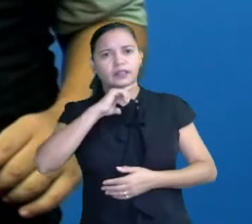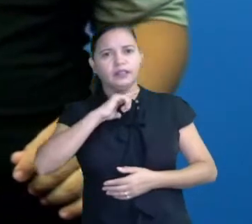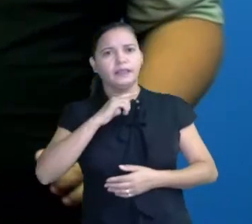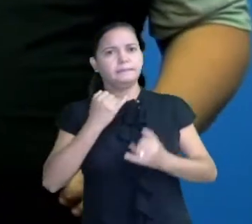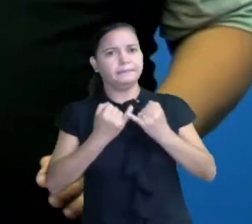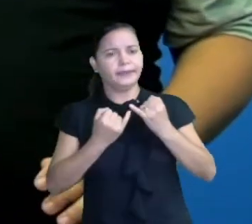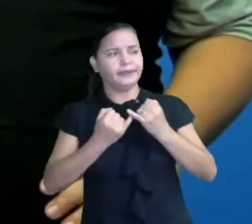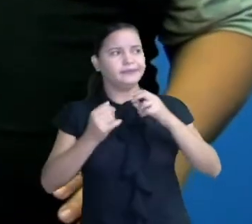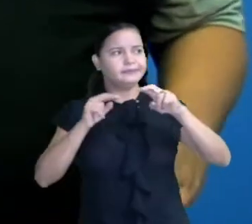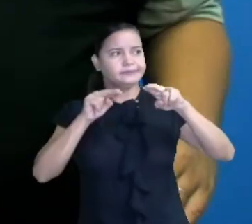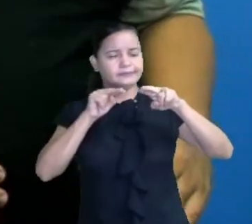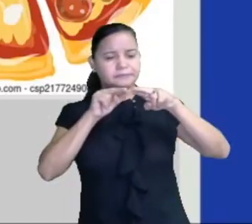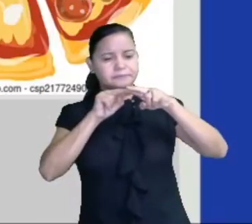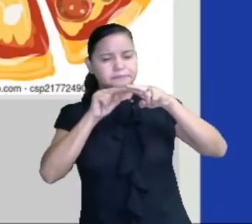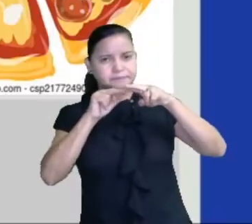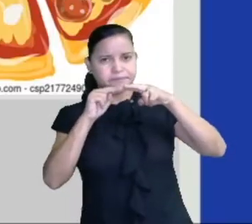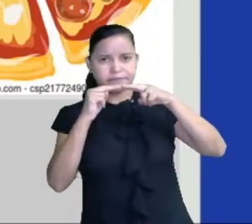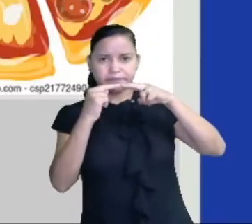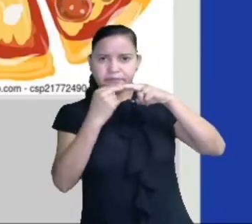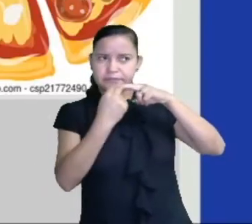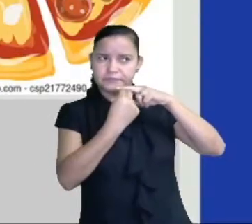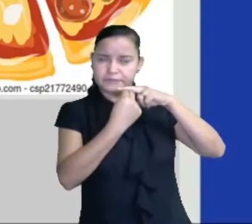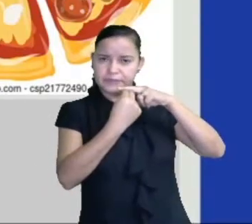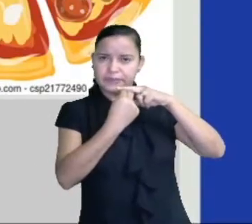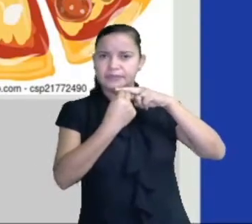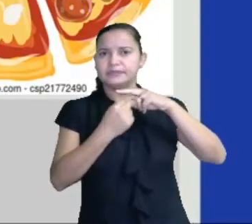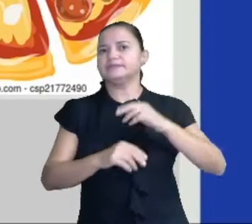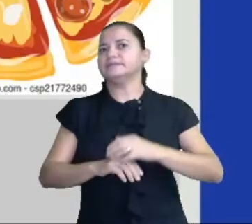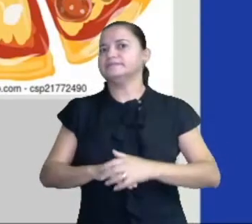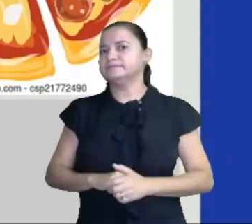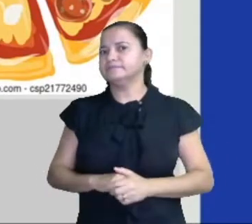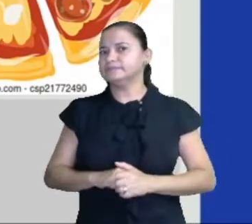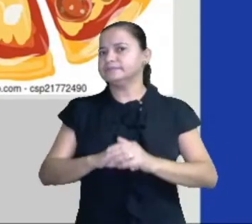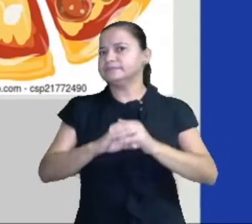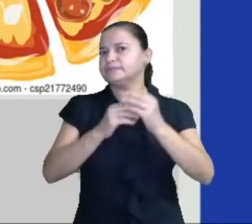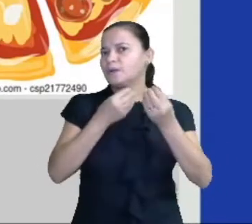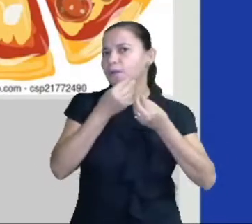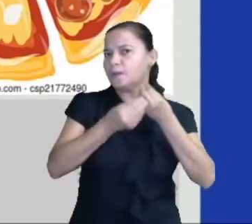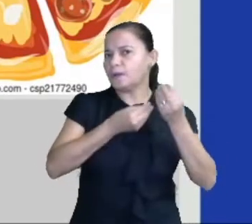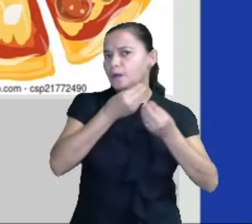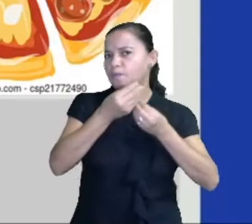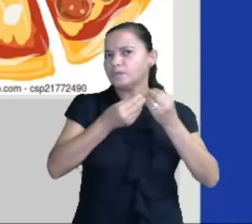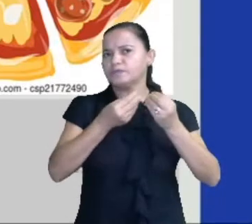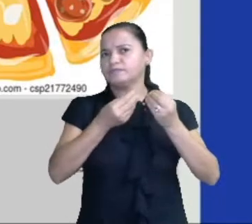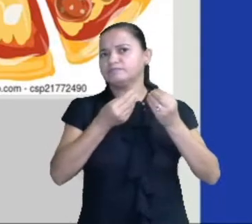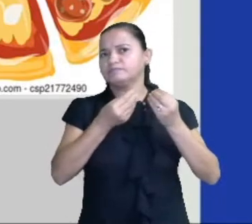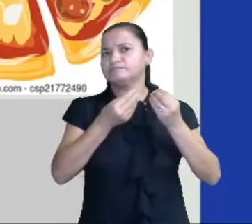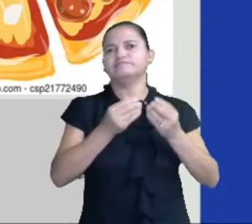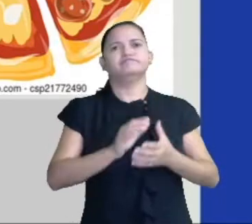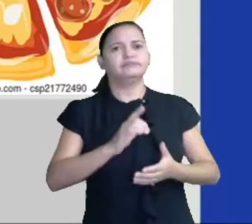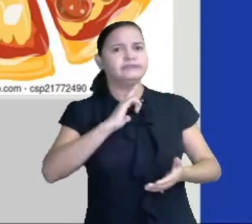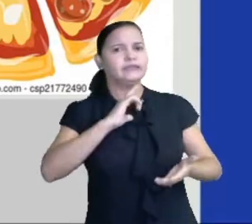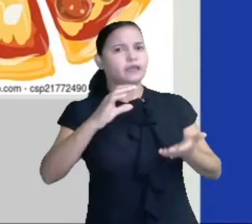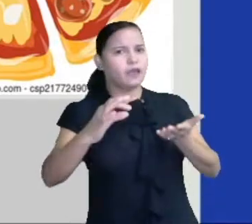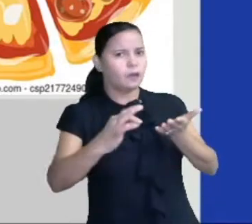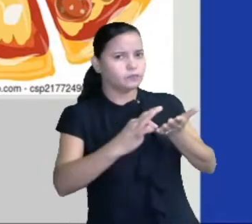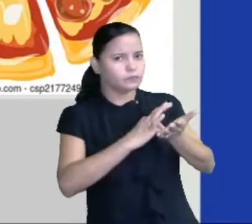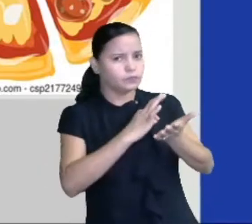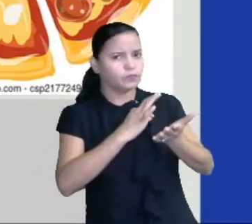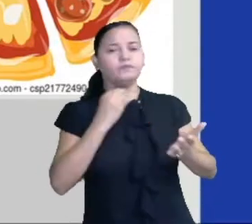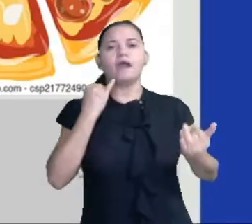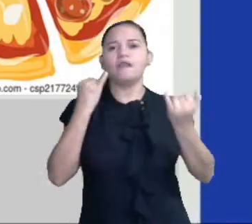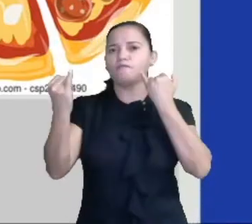correto? Vamos trabalhar a definição de texto, o autor e informação,